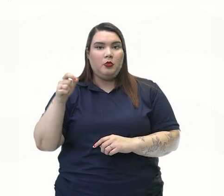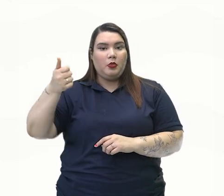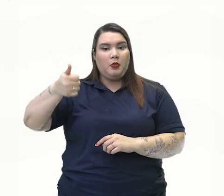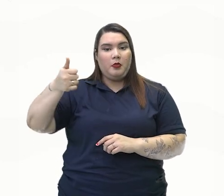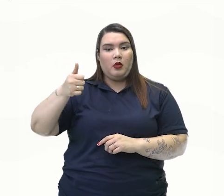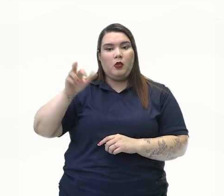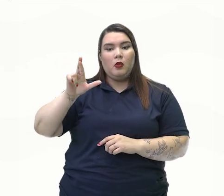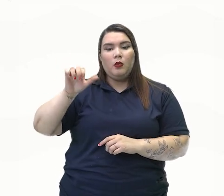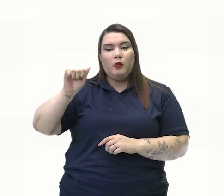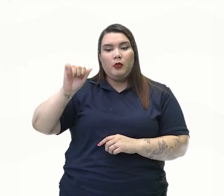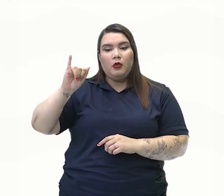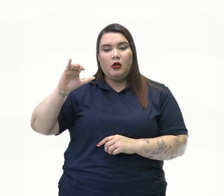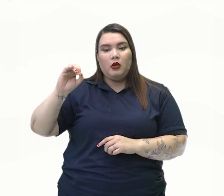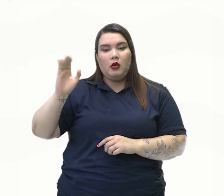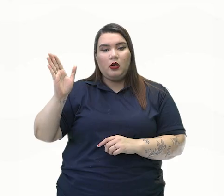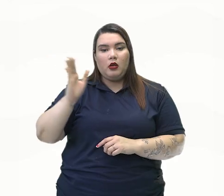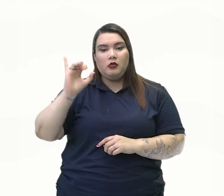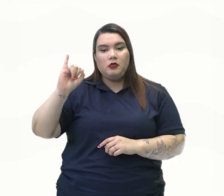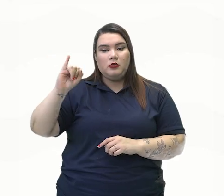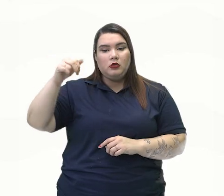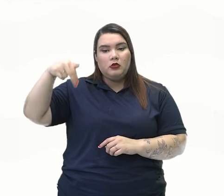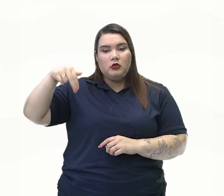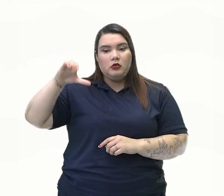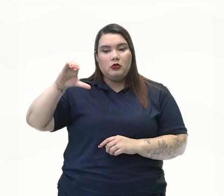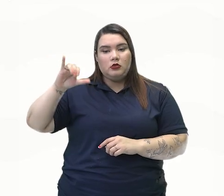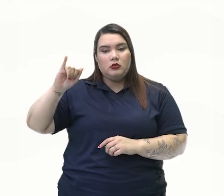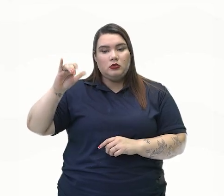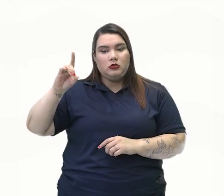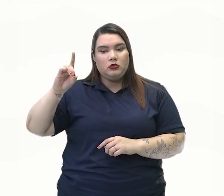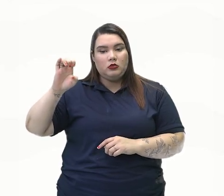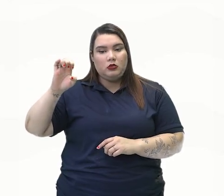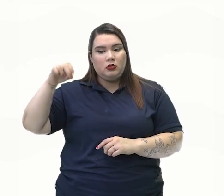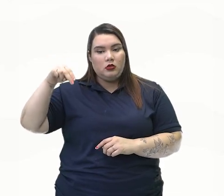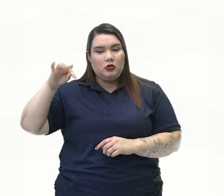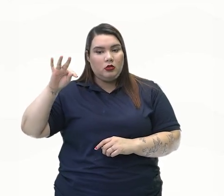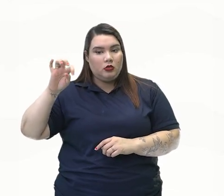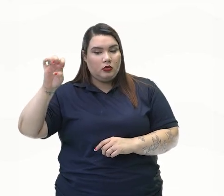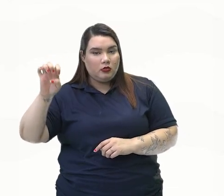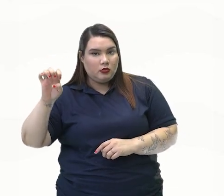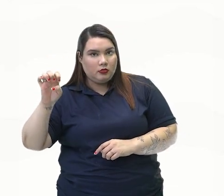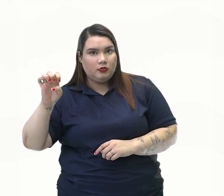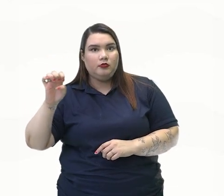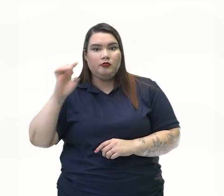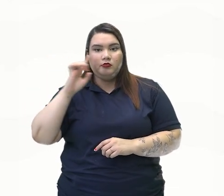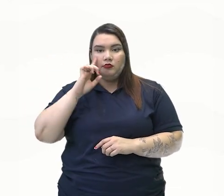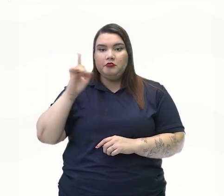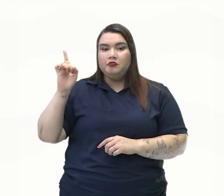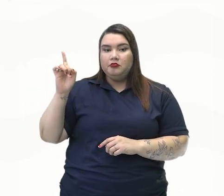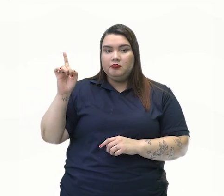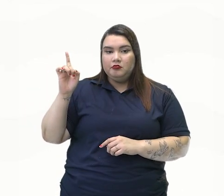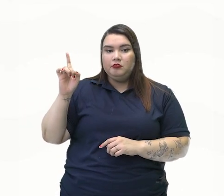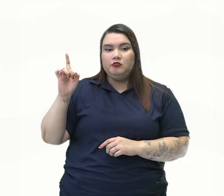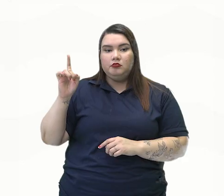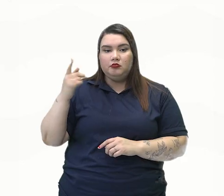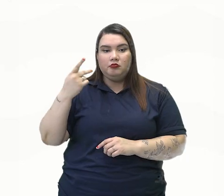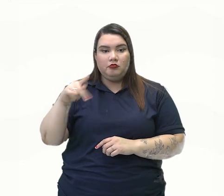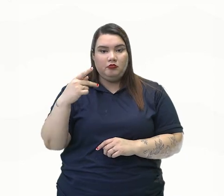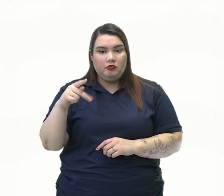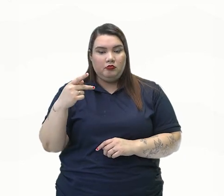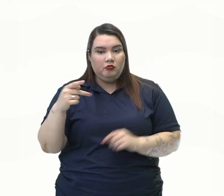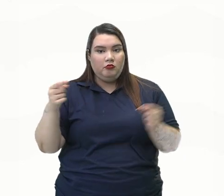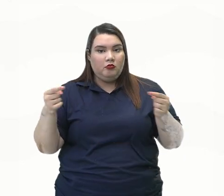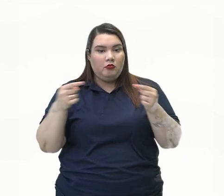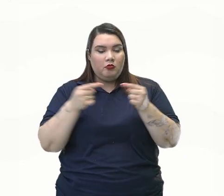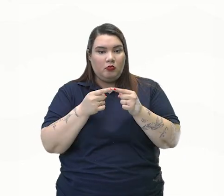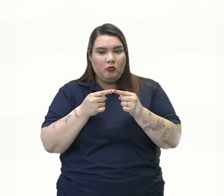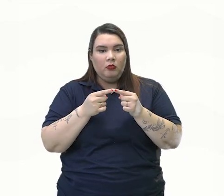raio incidente, que representa aí, você tem o raio incidente, olha só como diz, ó, durante